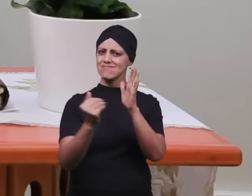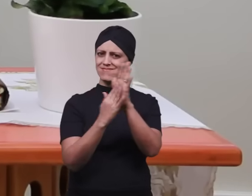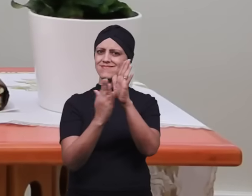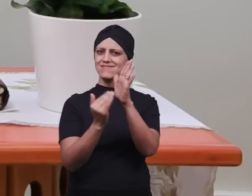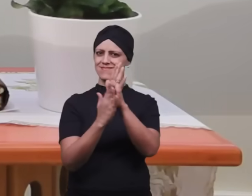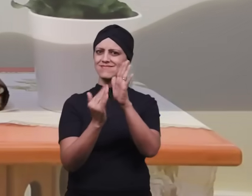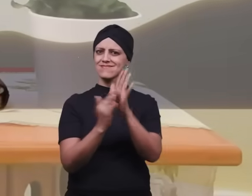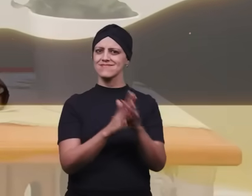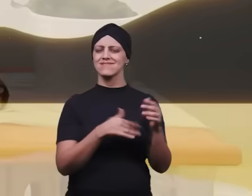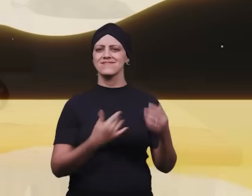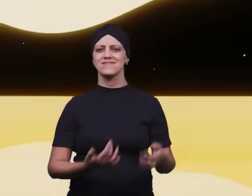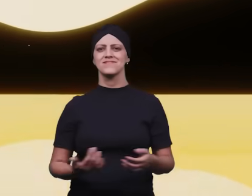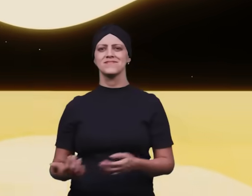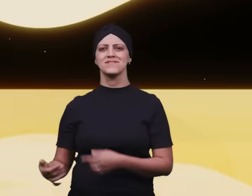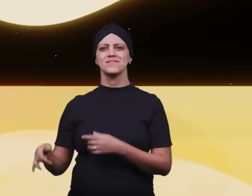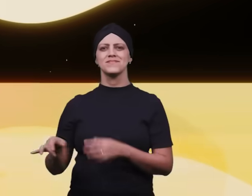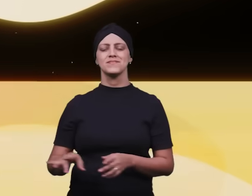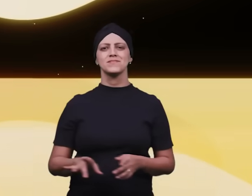de adoração ao Senhor.